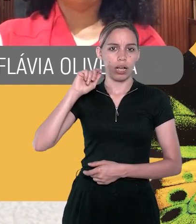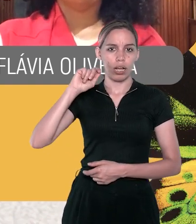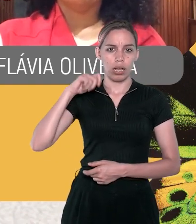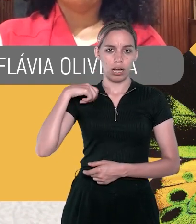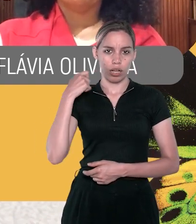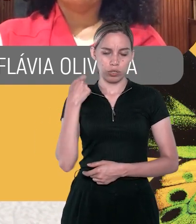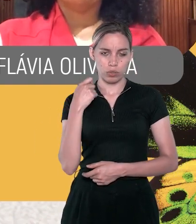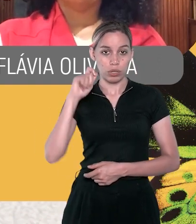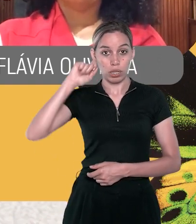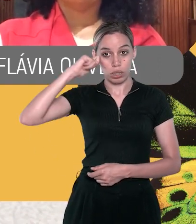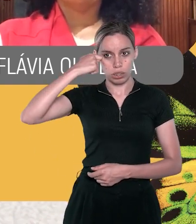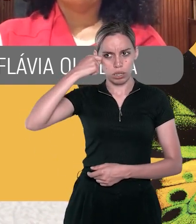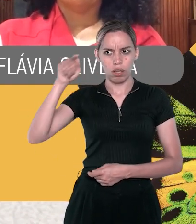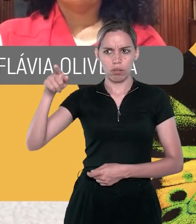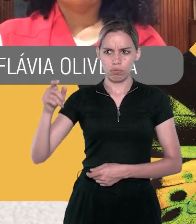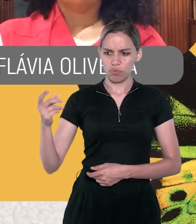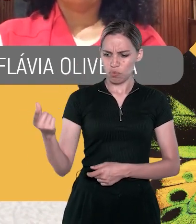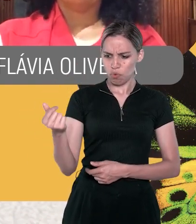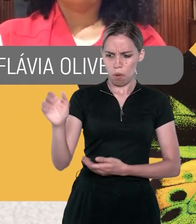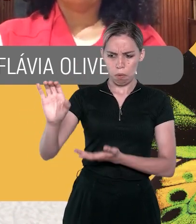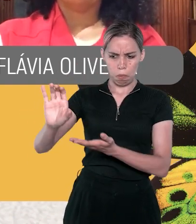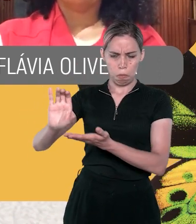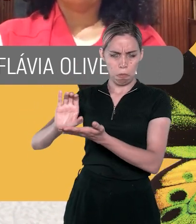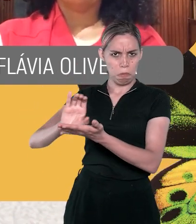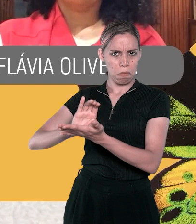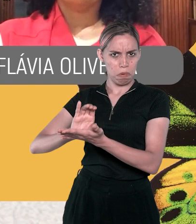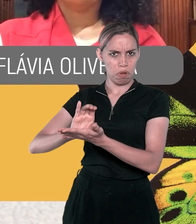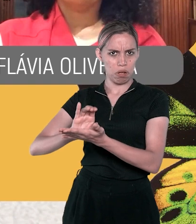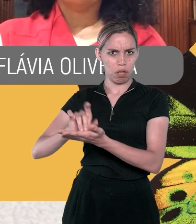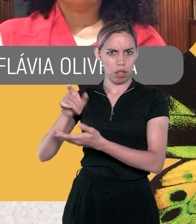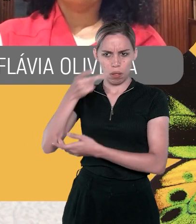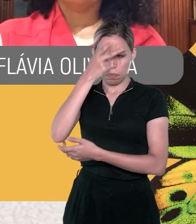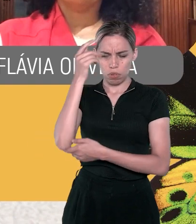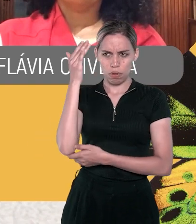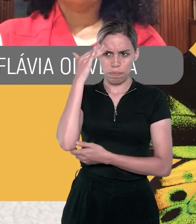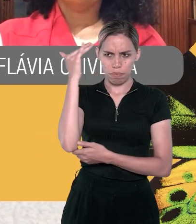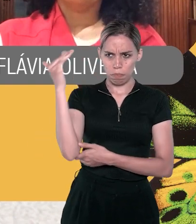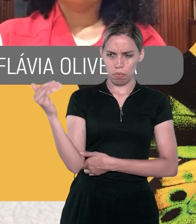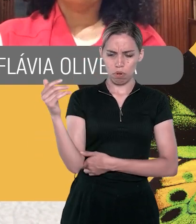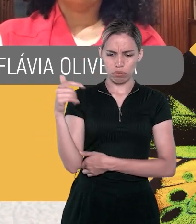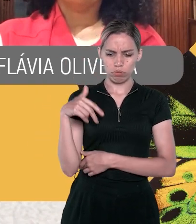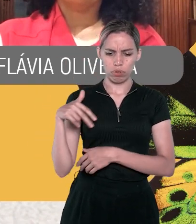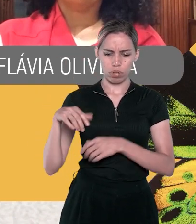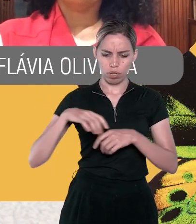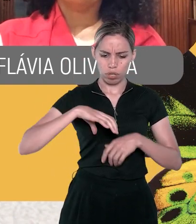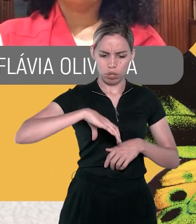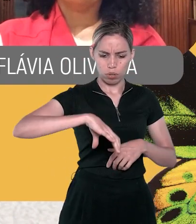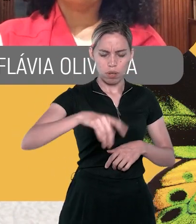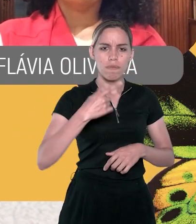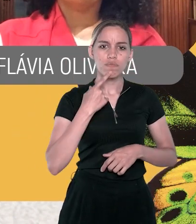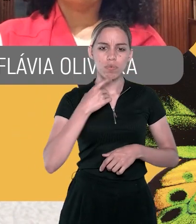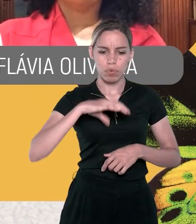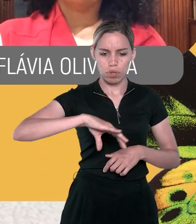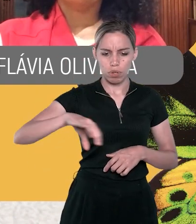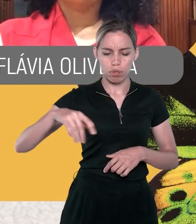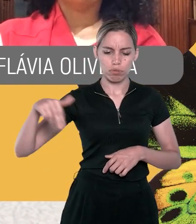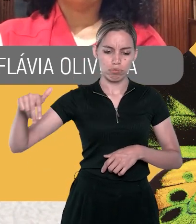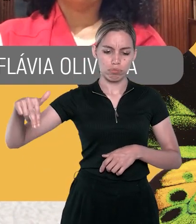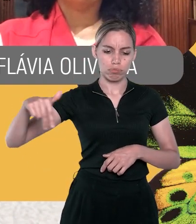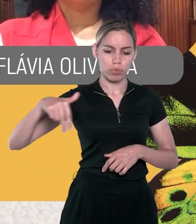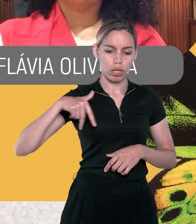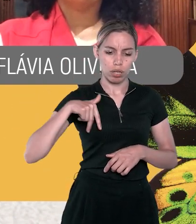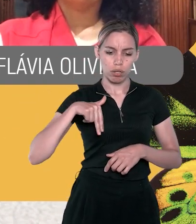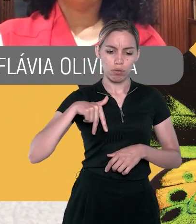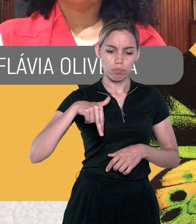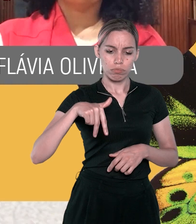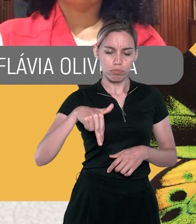eram celebridades, né? Que apareciam, que desfilavam pelo tapete vermelho do Oscar de boa, do Emmy, né? Quer dizer,